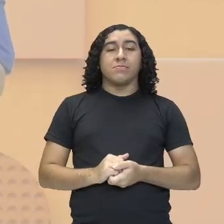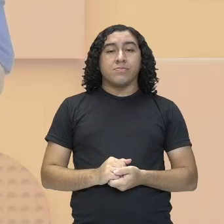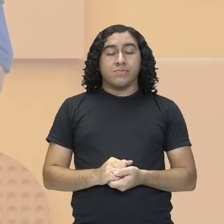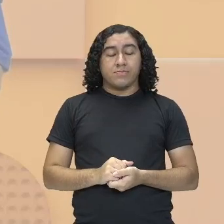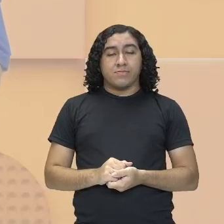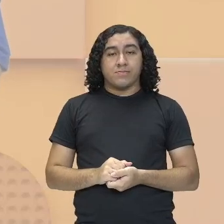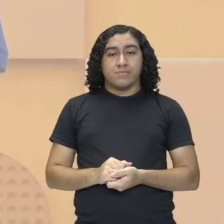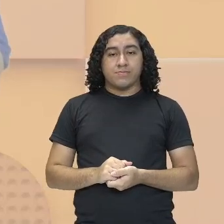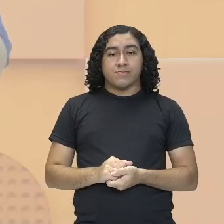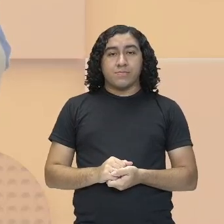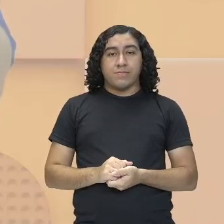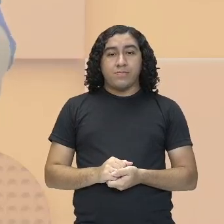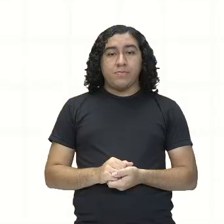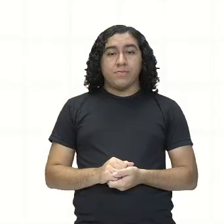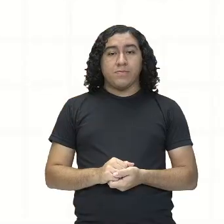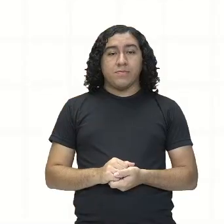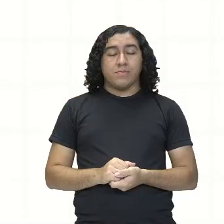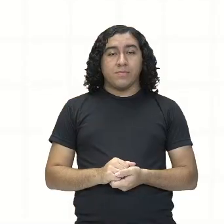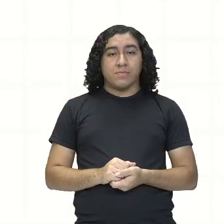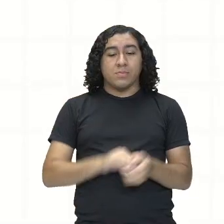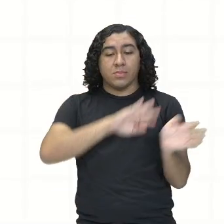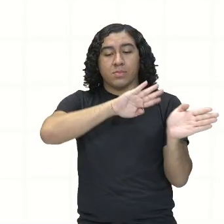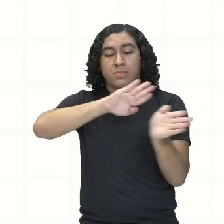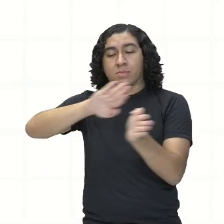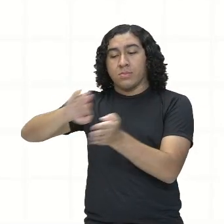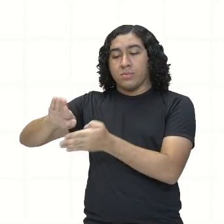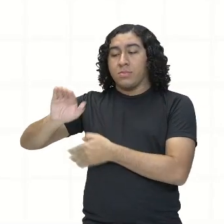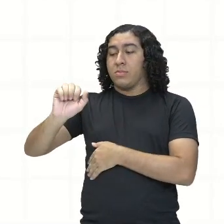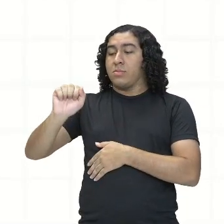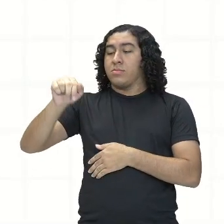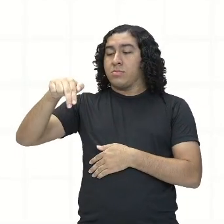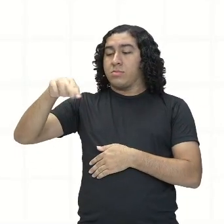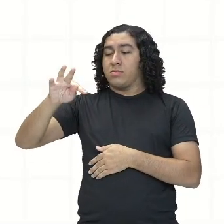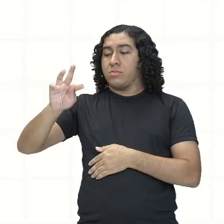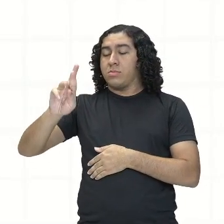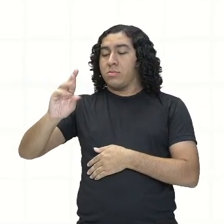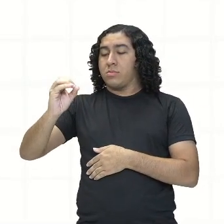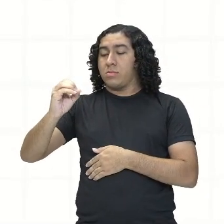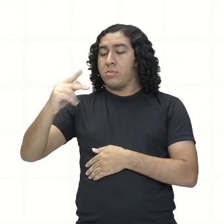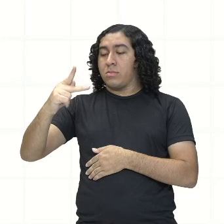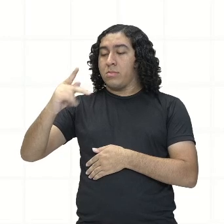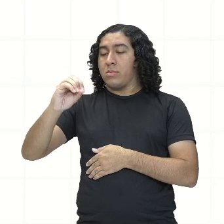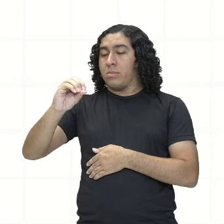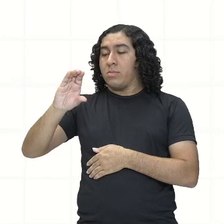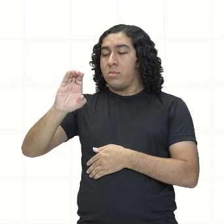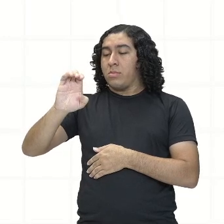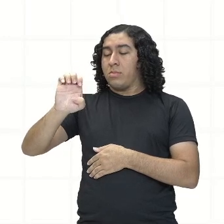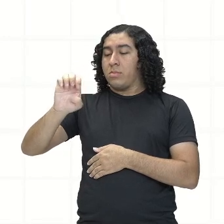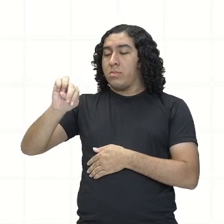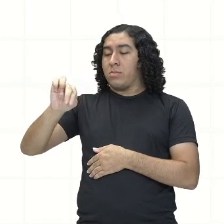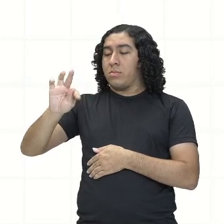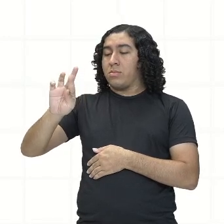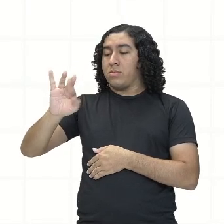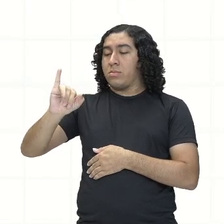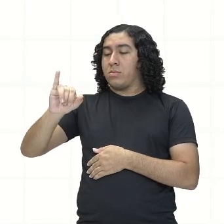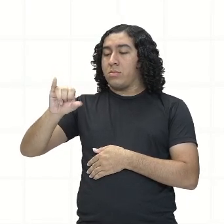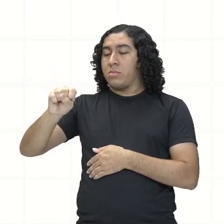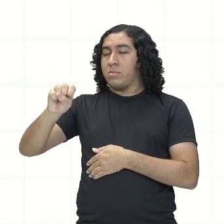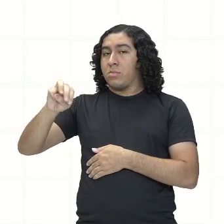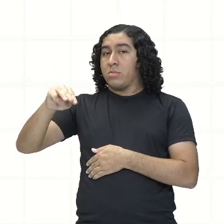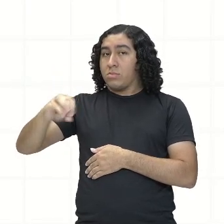agora verificar o que é o antropocentrismo. Ao contrário do teocentrismo, antropo quer dizer